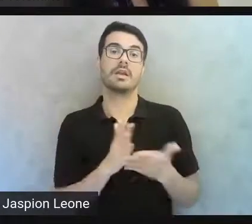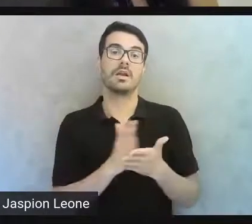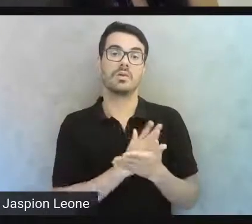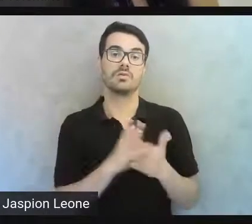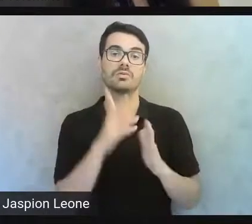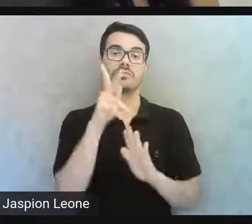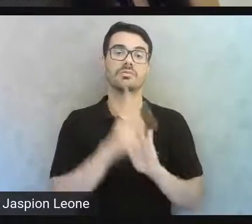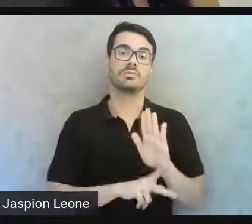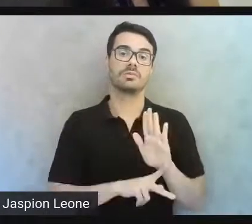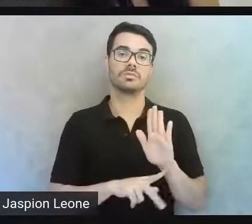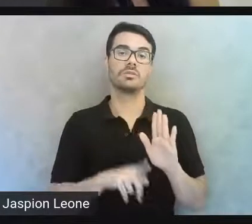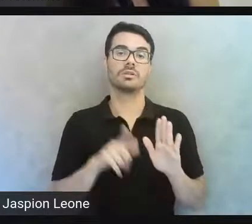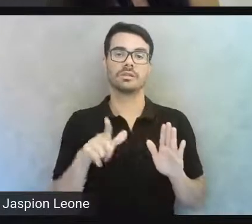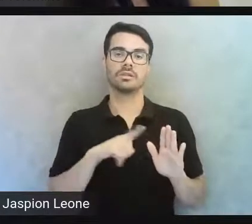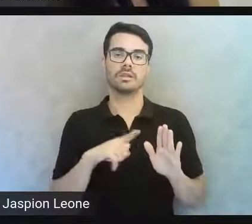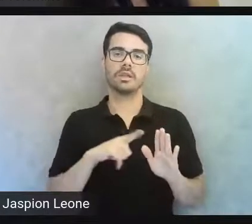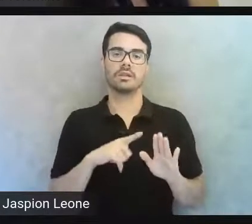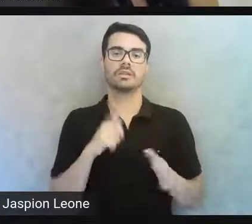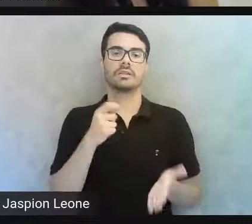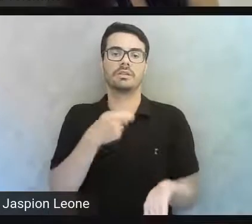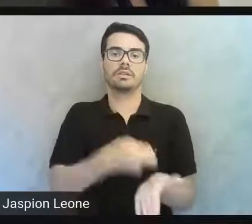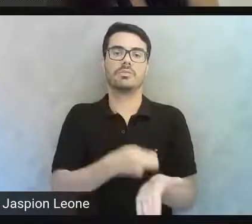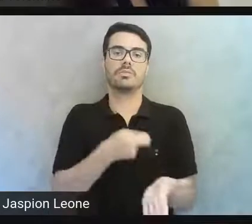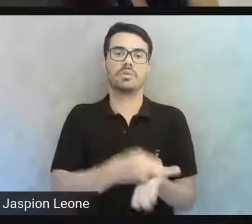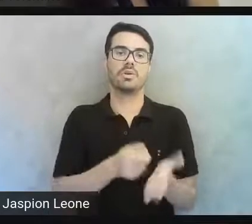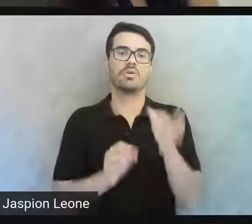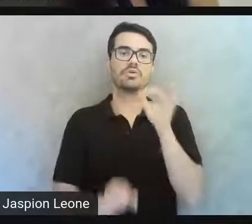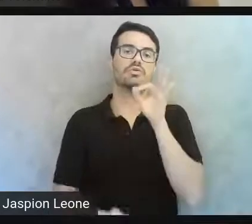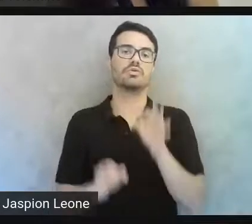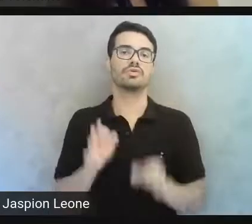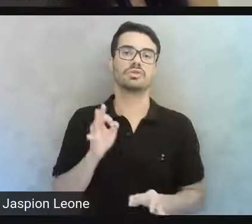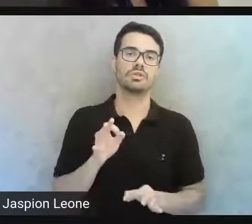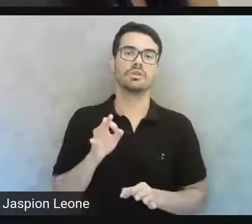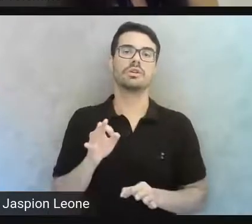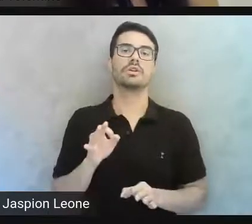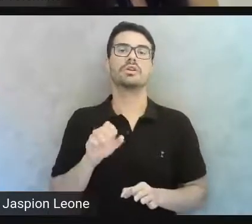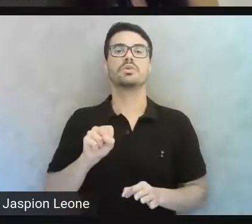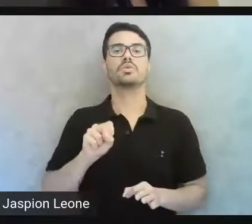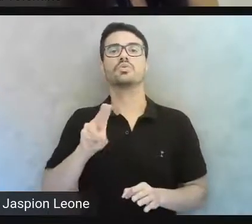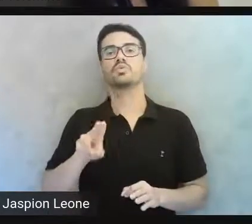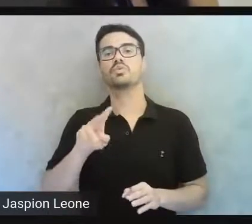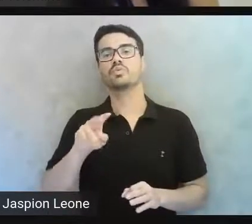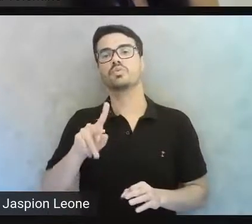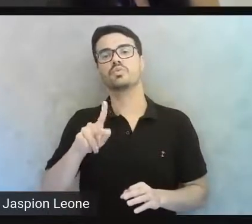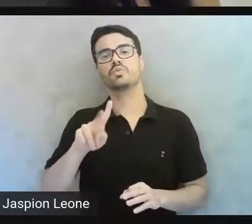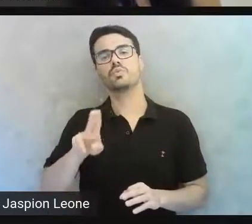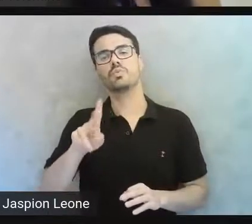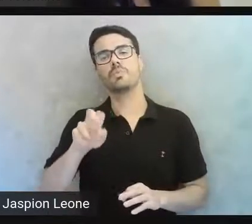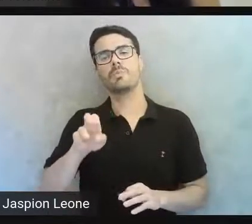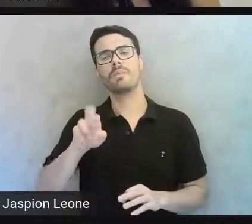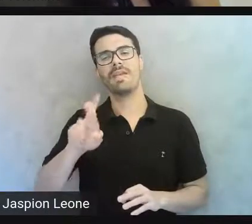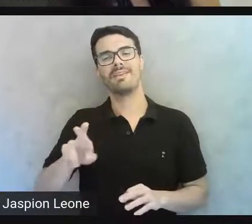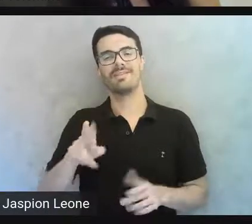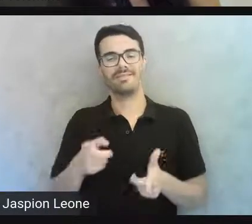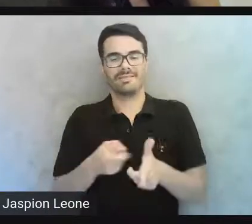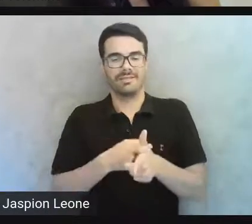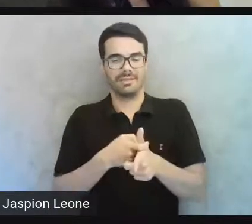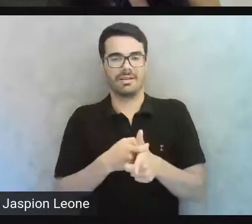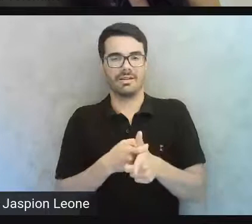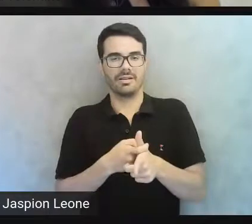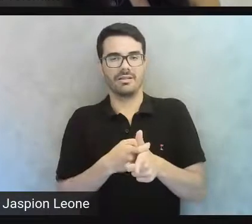sei que no Tribunal de Justiça aqui do Distrito Federal tem um programa lá para superendividados, e também, assim, eu acho que